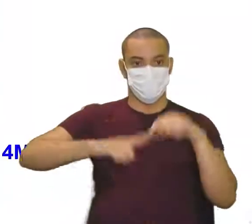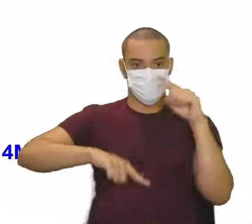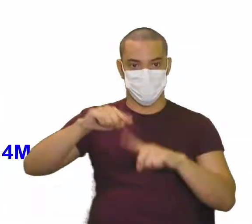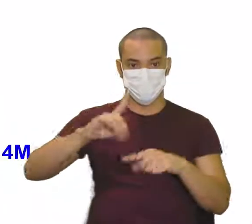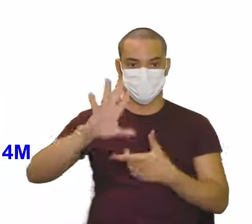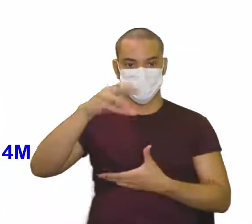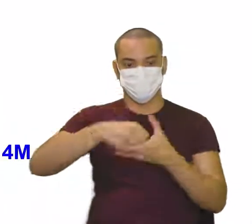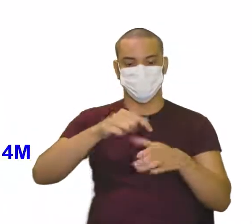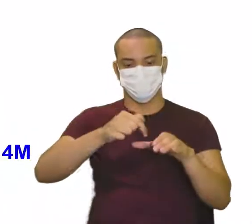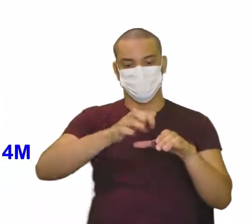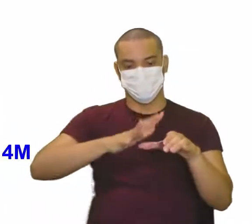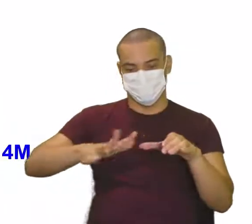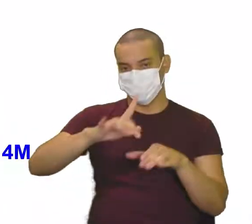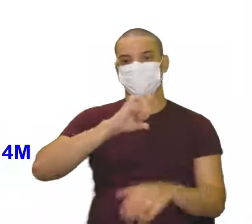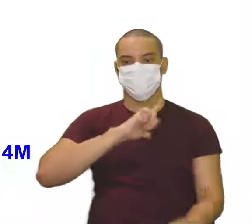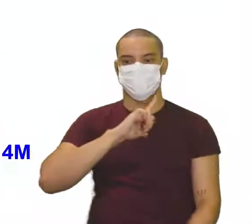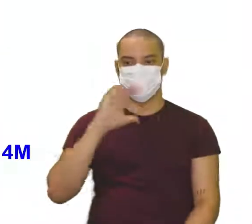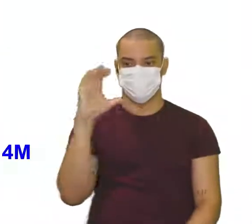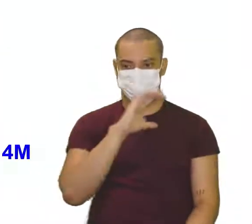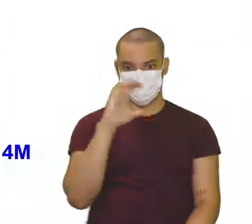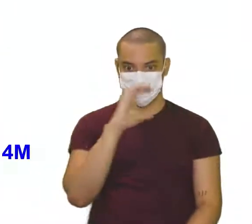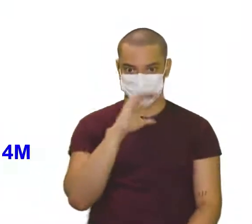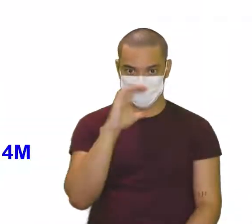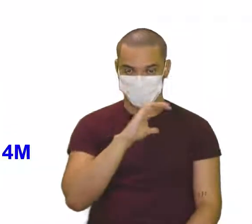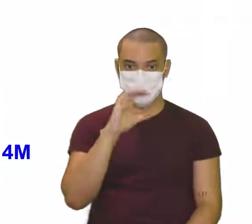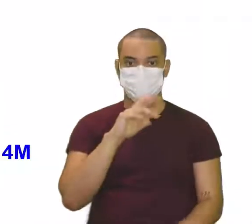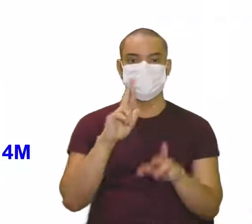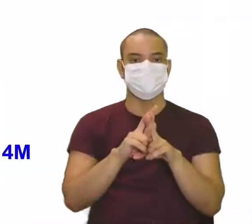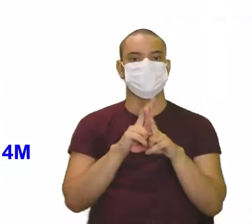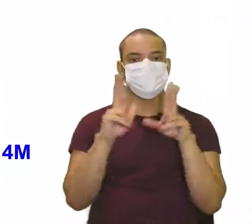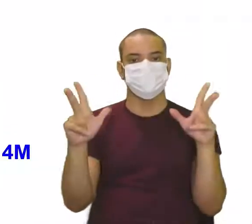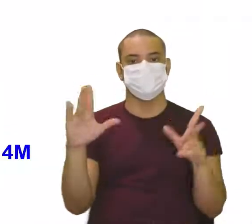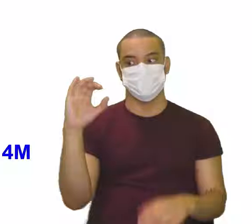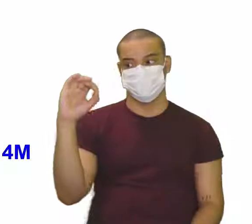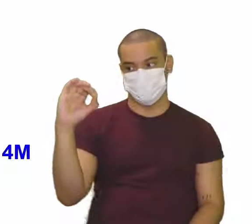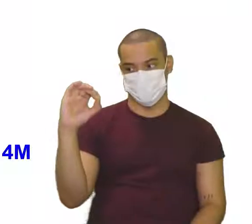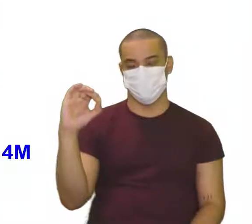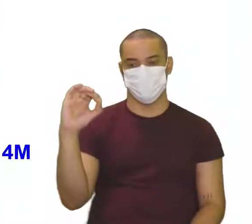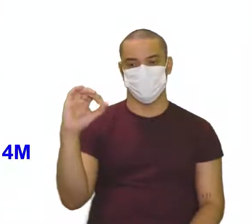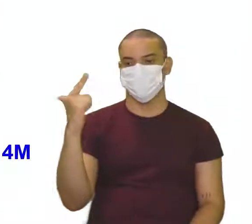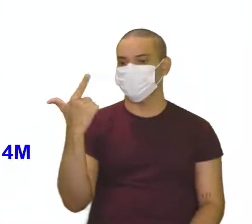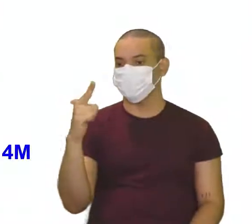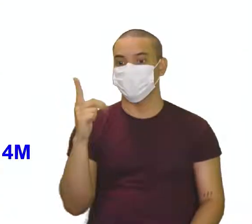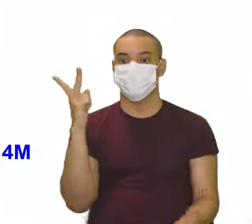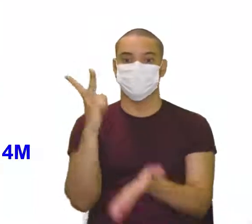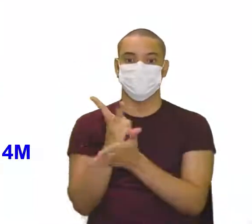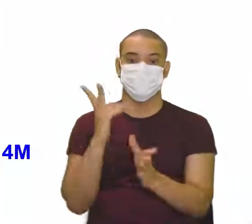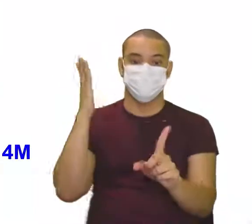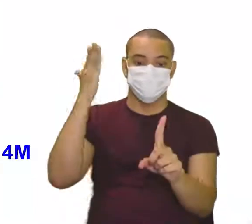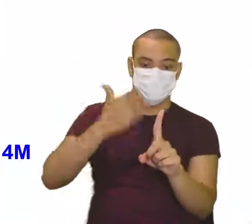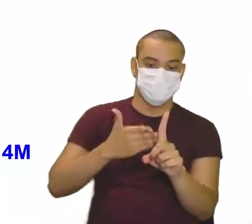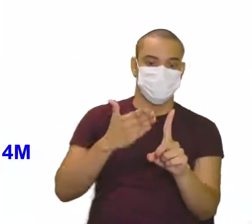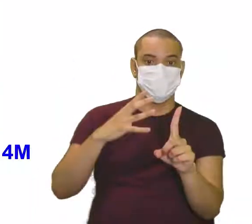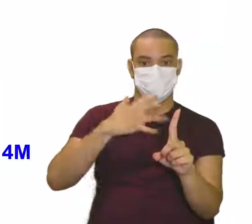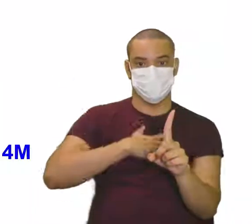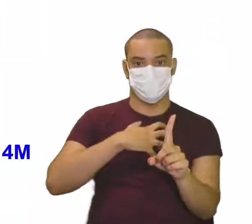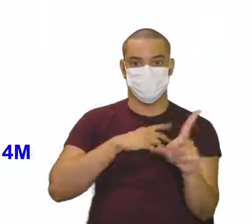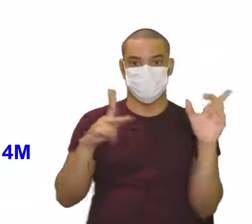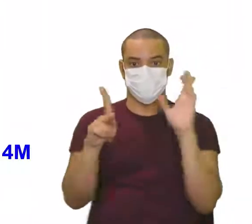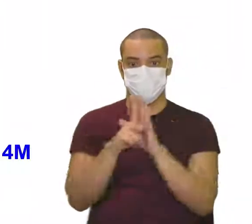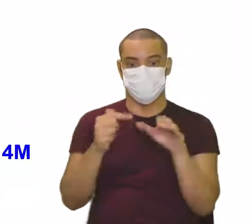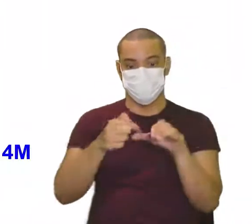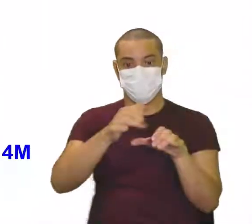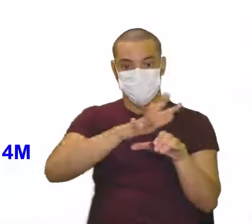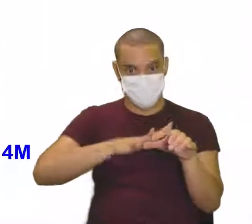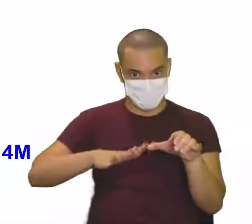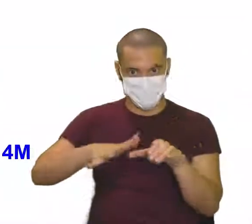magnético com velocidade diferente de zero e que não está nem na mesma direção e sentido deste